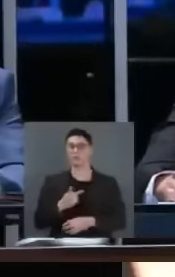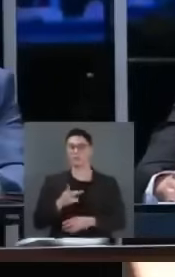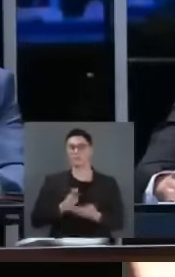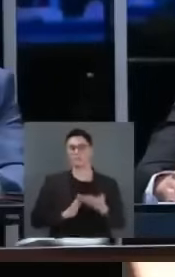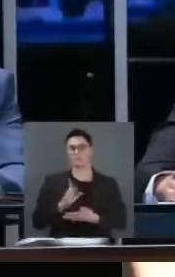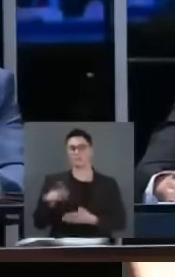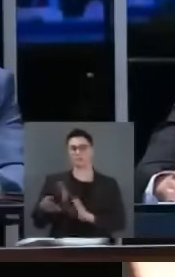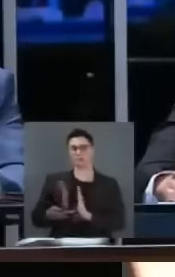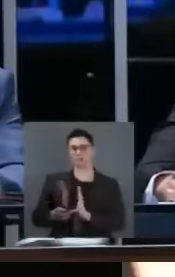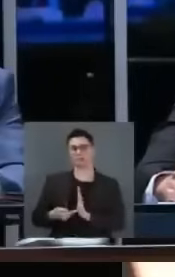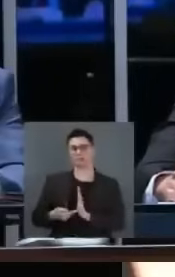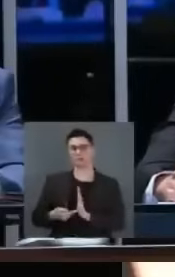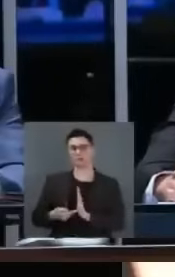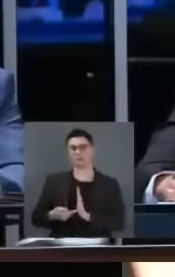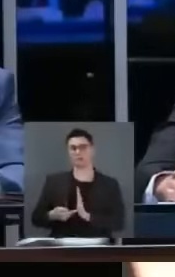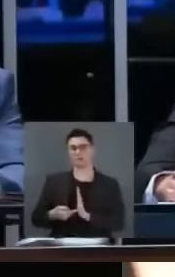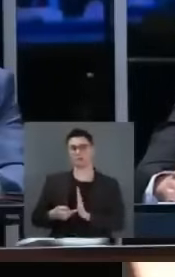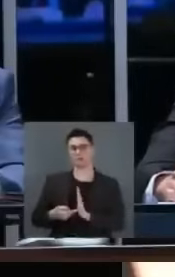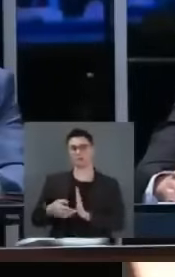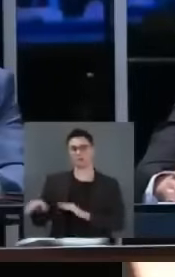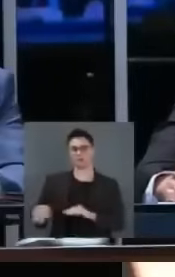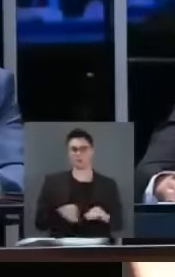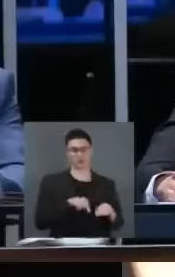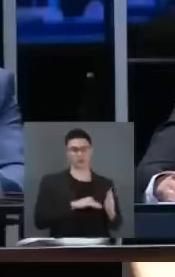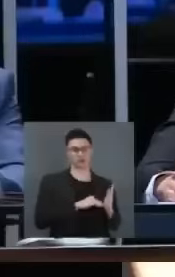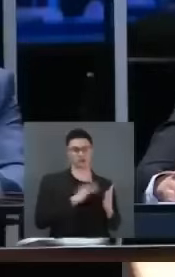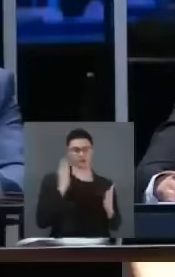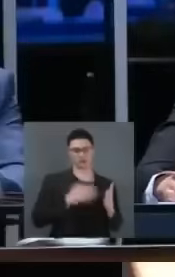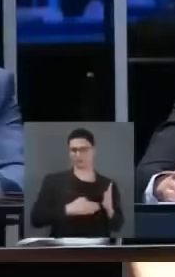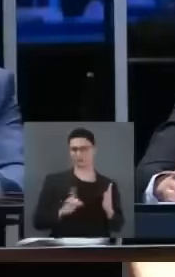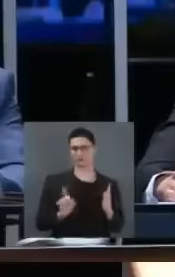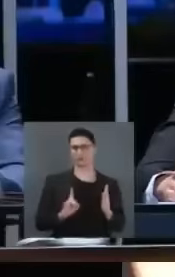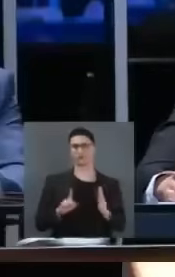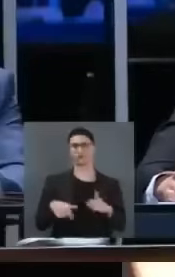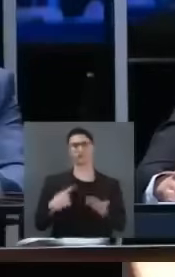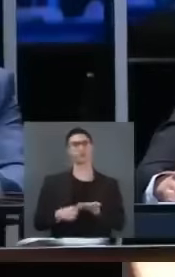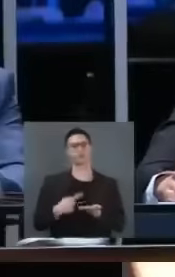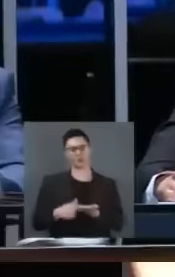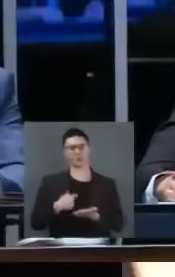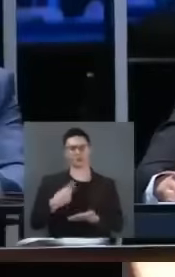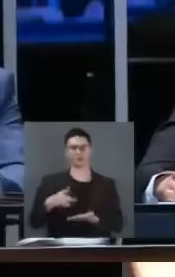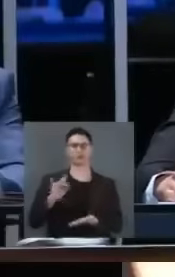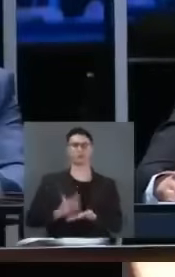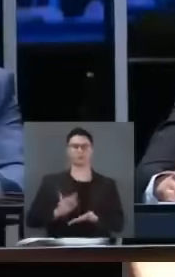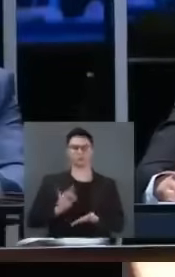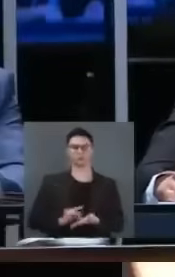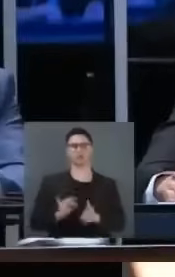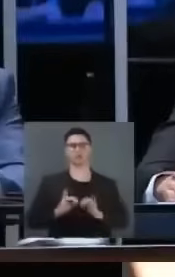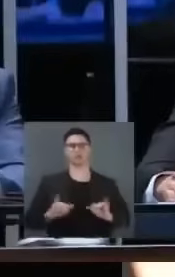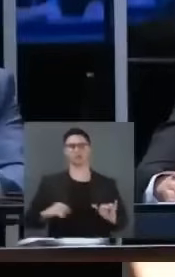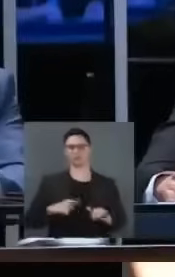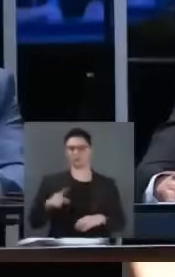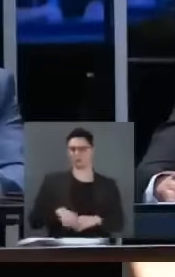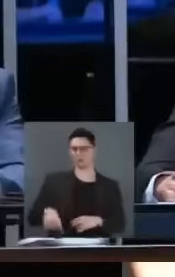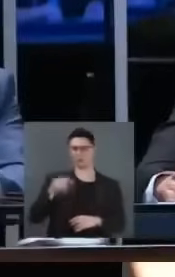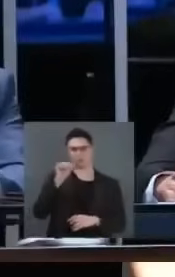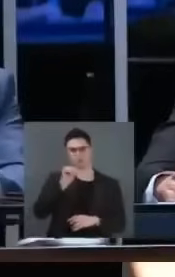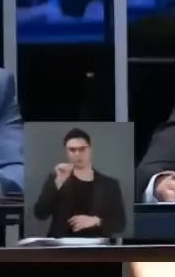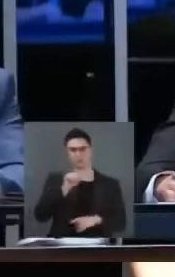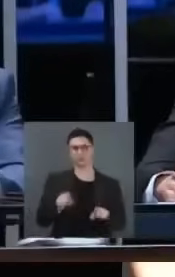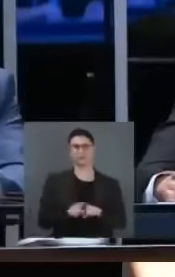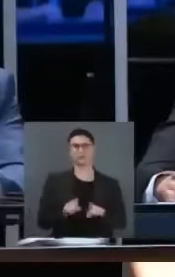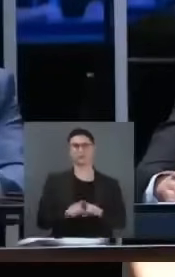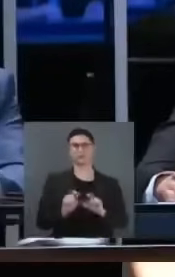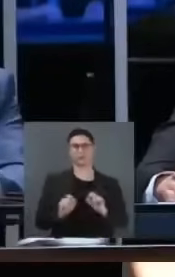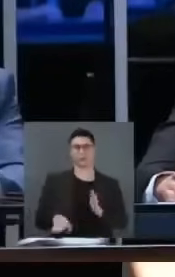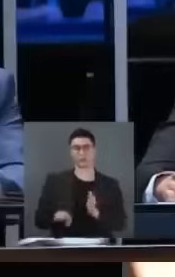aprovação pela Câmara dos Deputados, diretamente ao plenário do Senado Federal. Esse compromisso eu reafirmo publicamente, às senadoras mulheres inclusive, de que